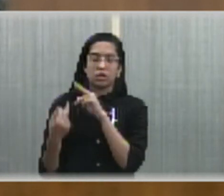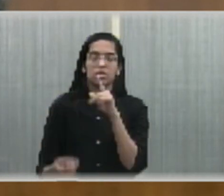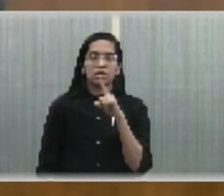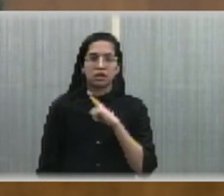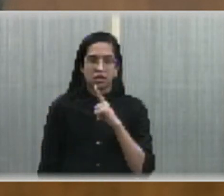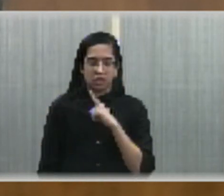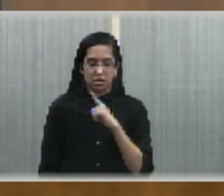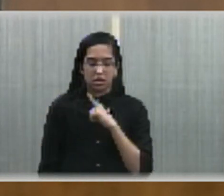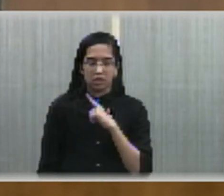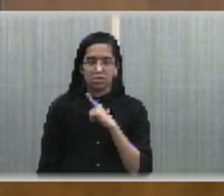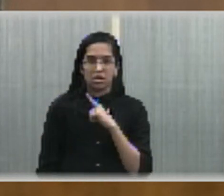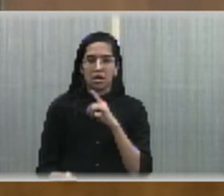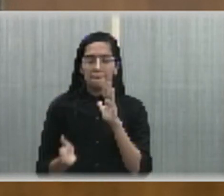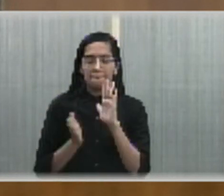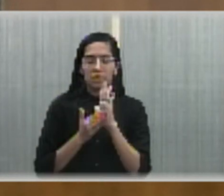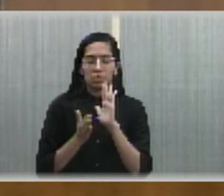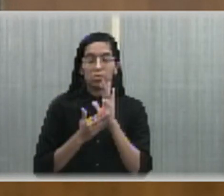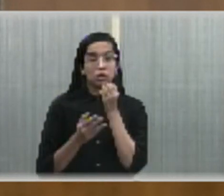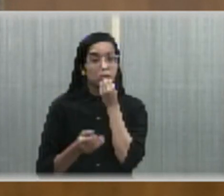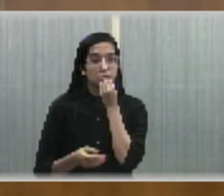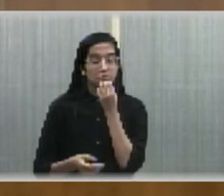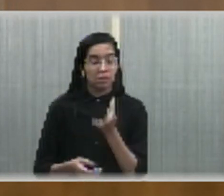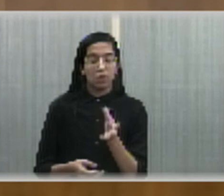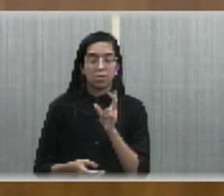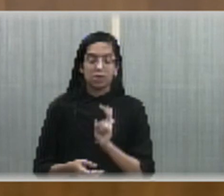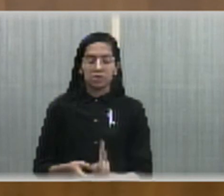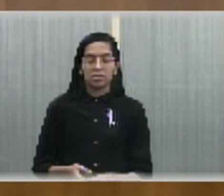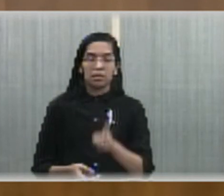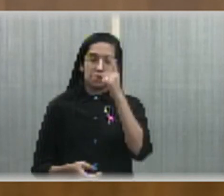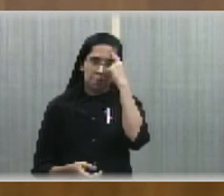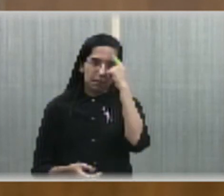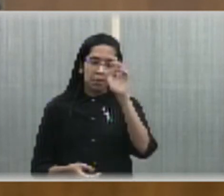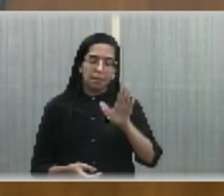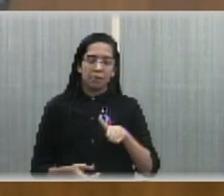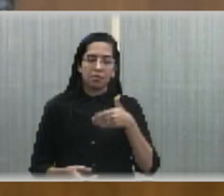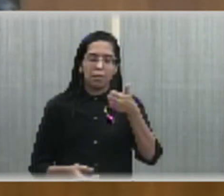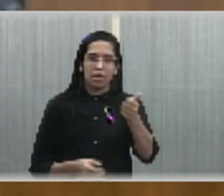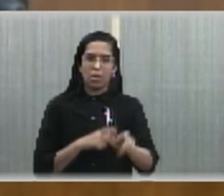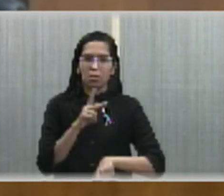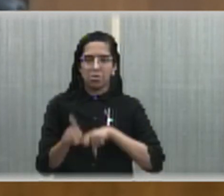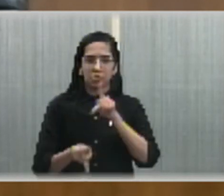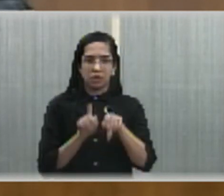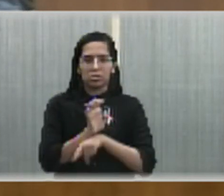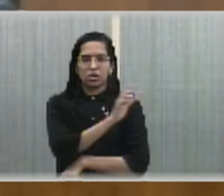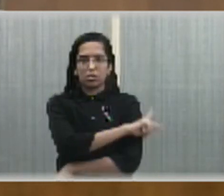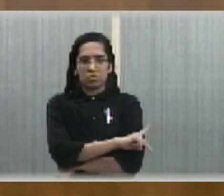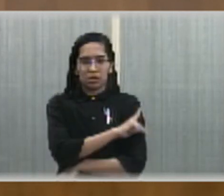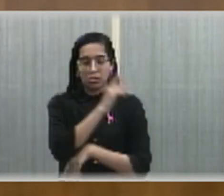de forma propositiva e sempre pensando no bem-estar do nosso Estado. Muito obrigado.